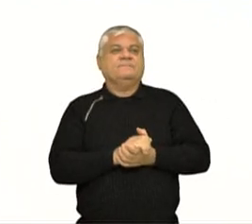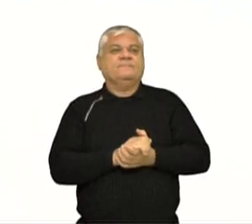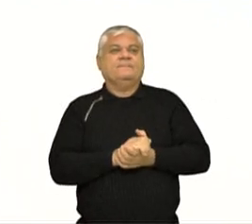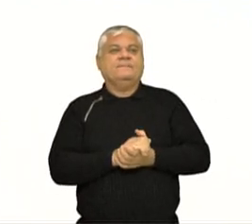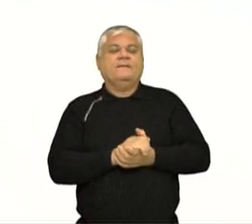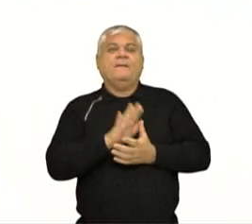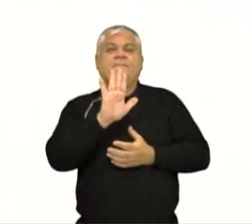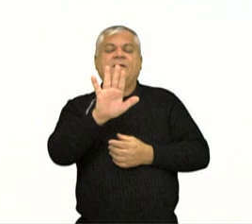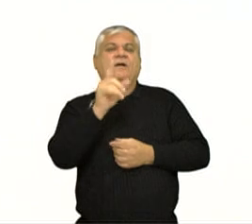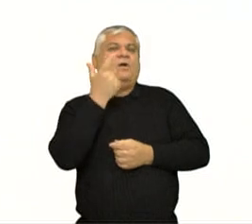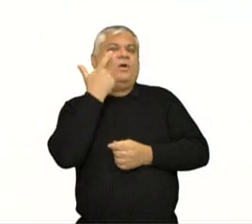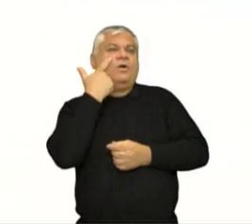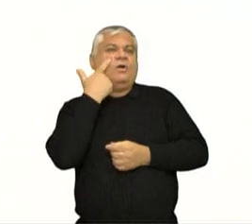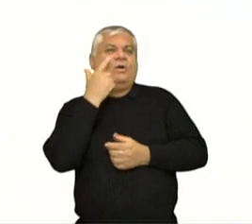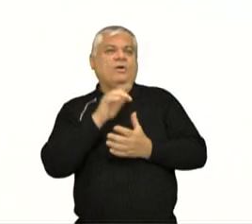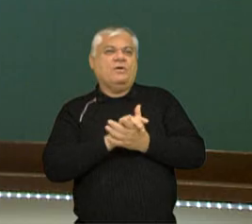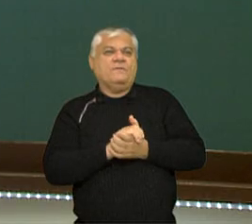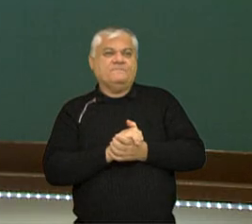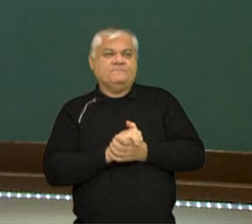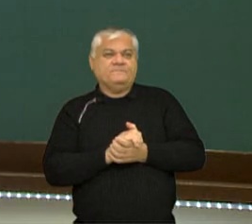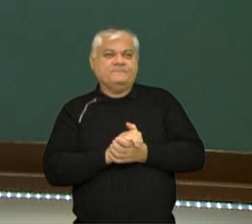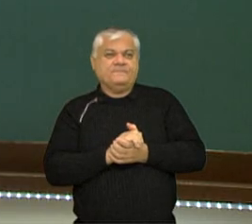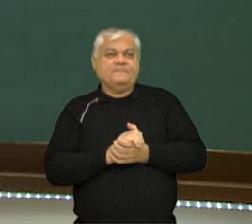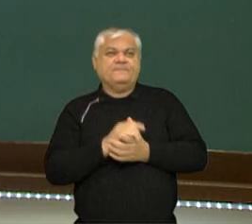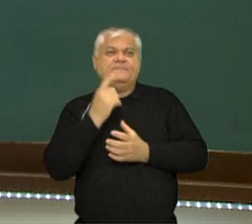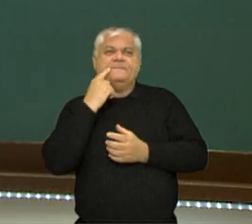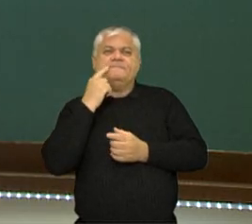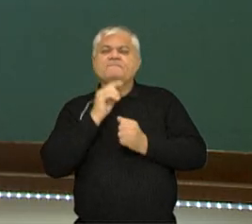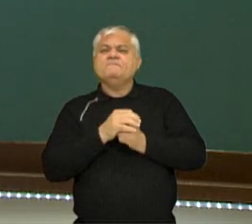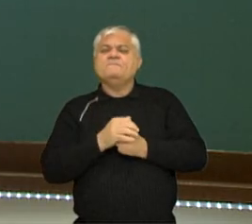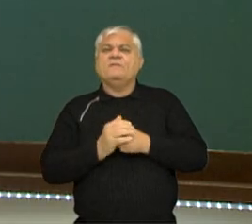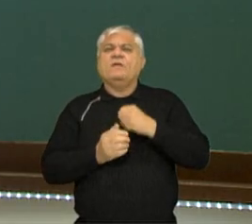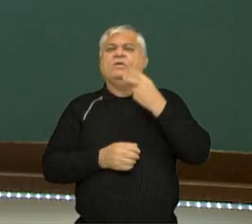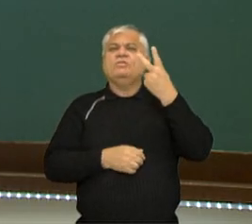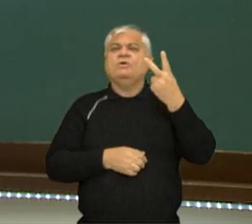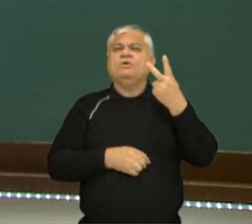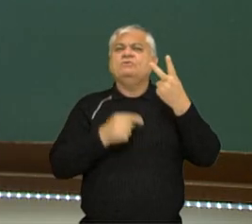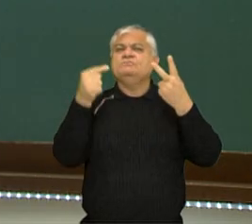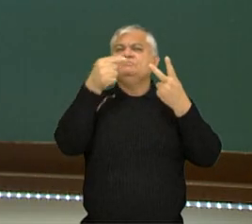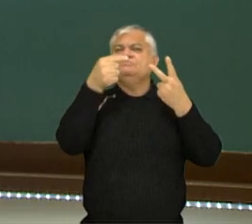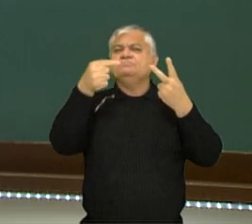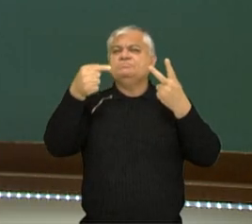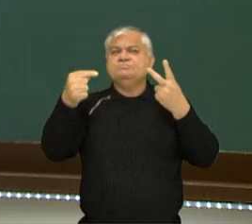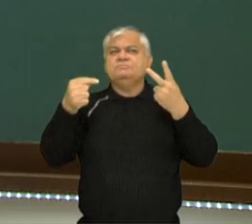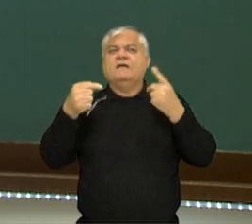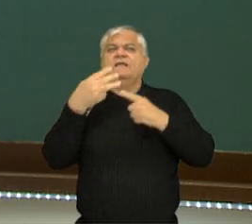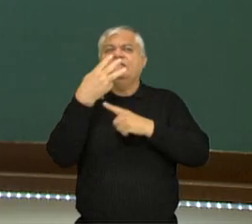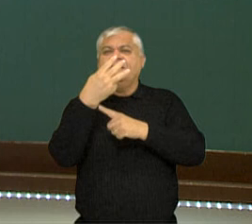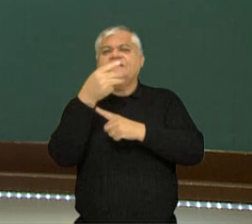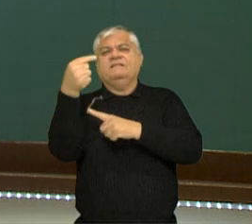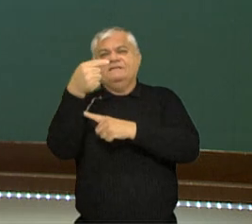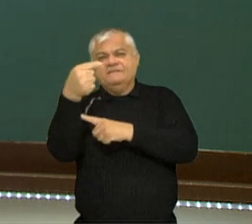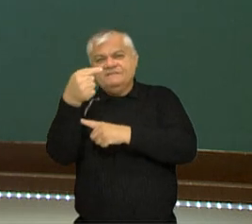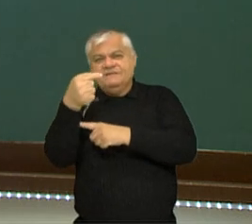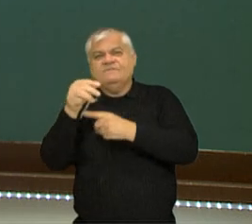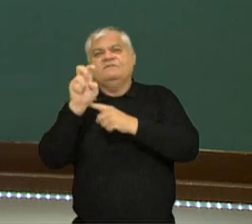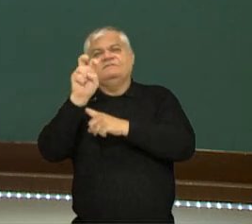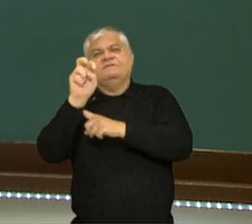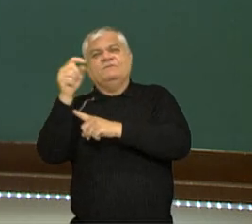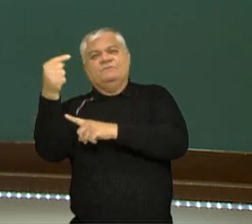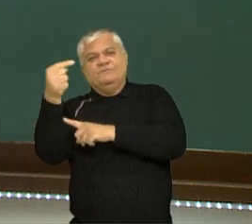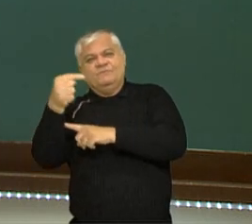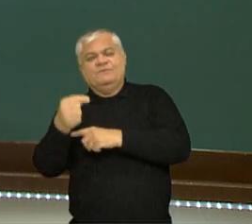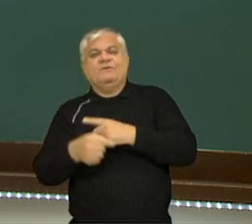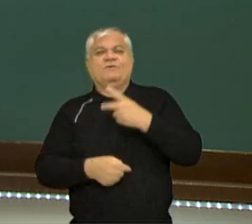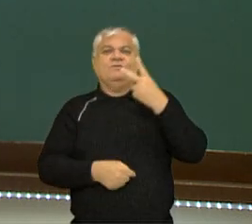Só que veja, esses expoentes, eles vão ficar o quê? Negativos. Vai ficar 2 elevado a menos